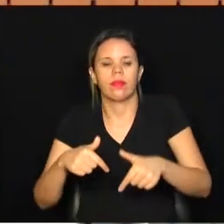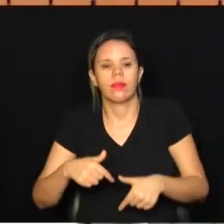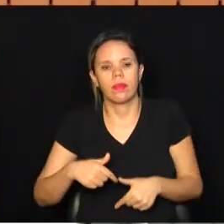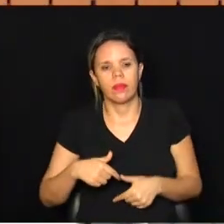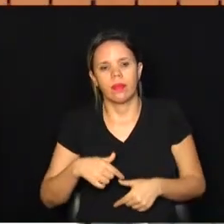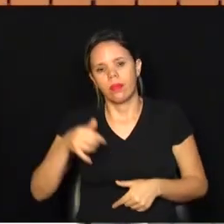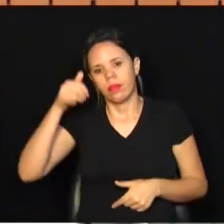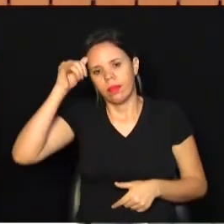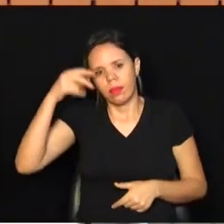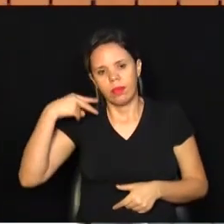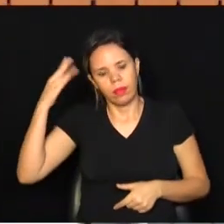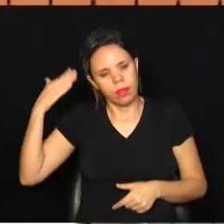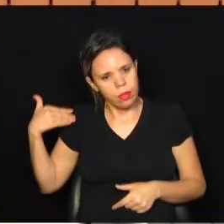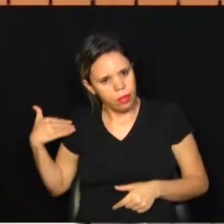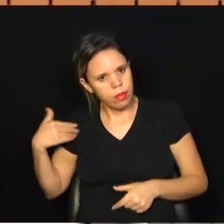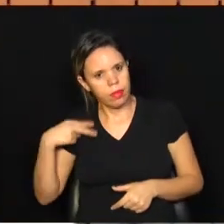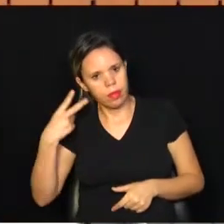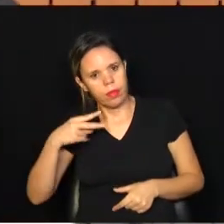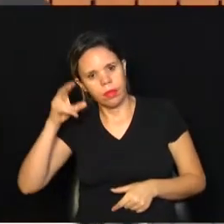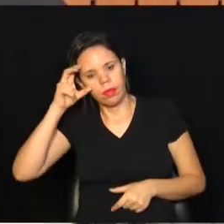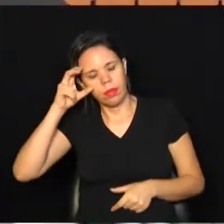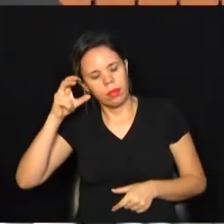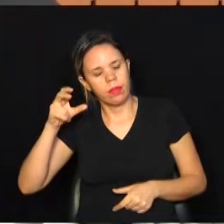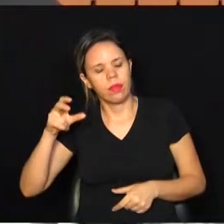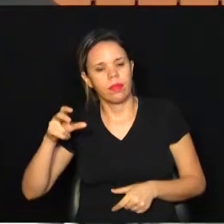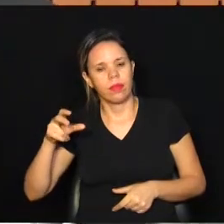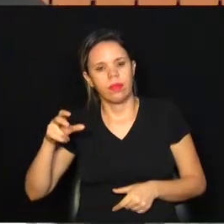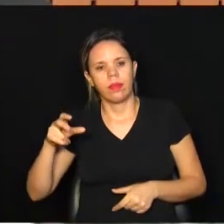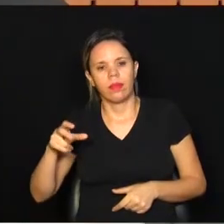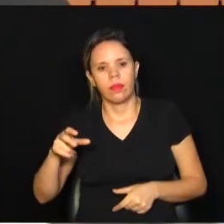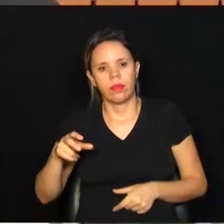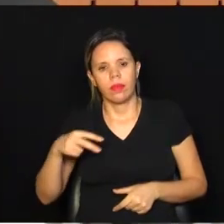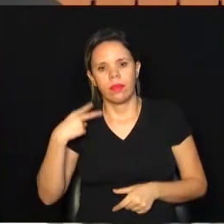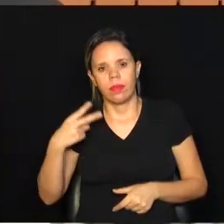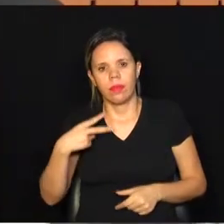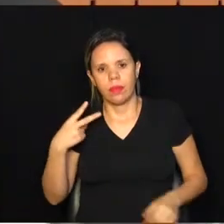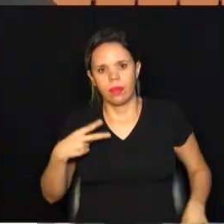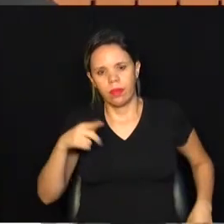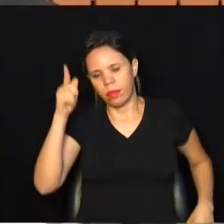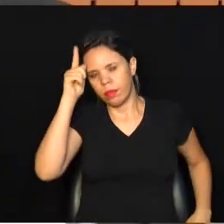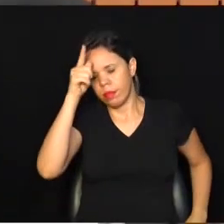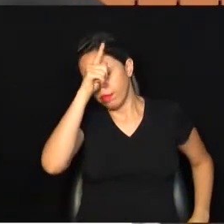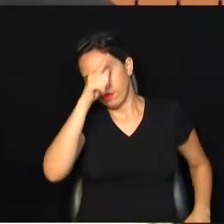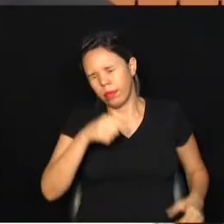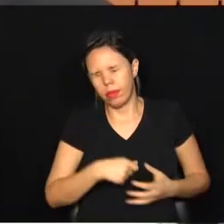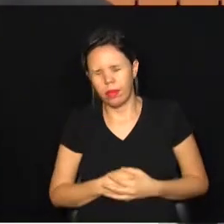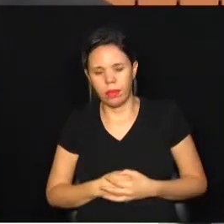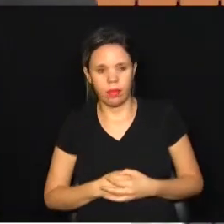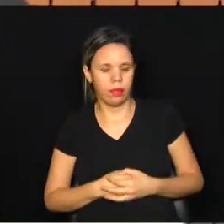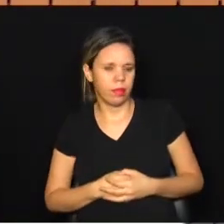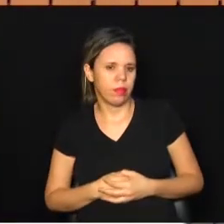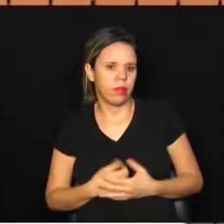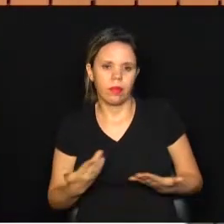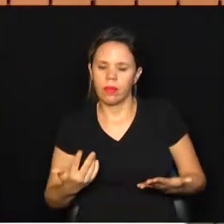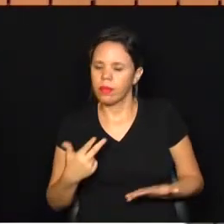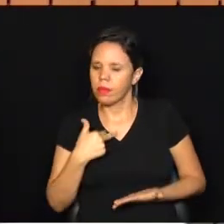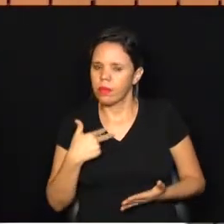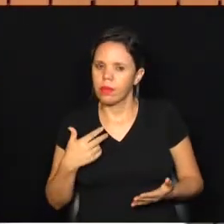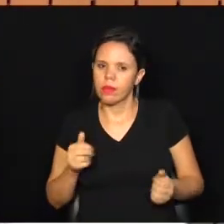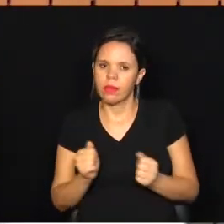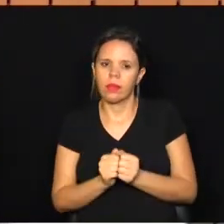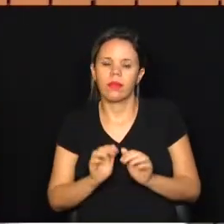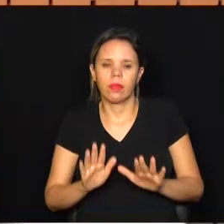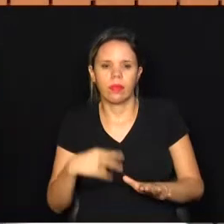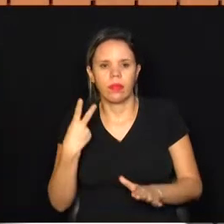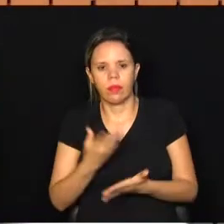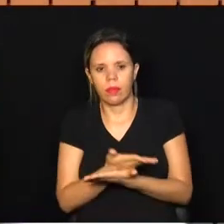da vereadora Débora, do vereador Carlinhos Tamenô, o vereador Gustavo Peta, que não pode estar conosco hoje, mas são